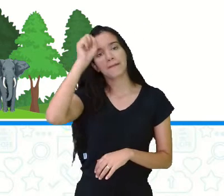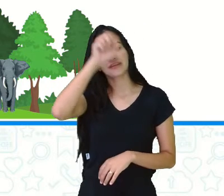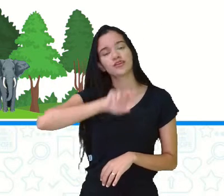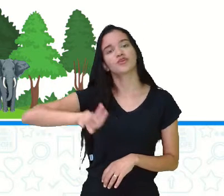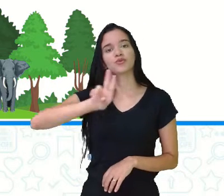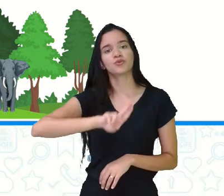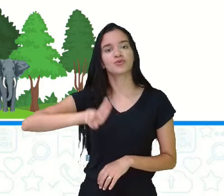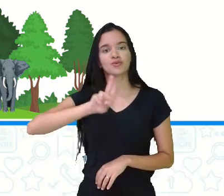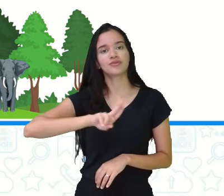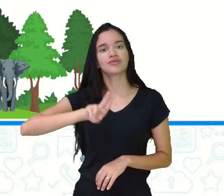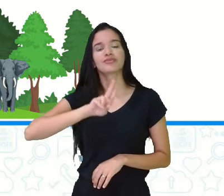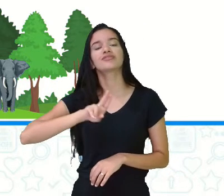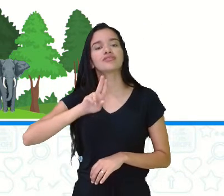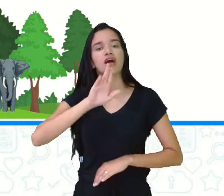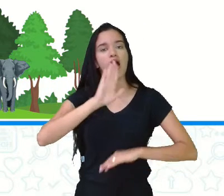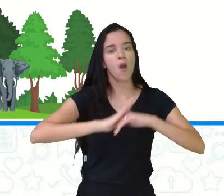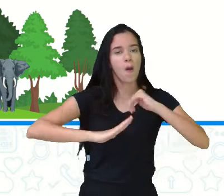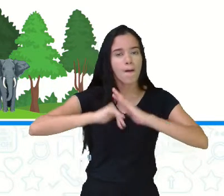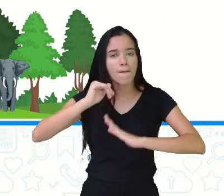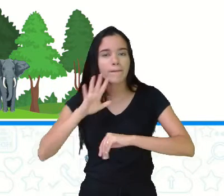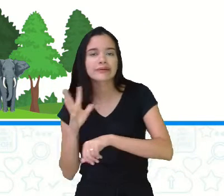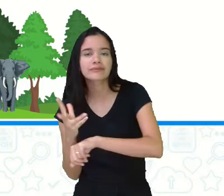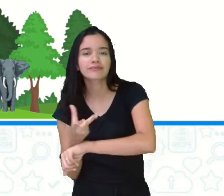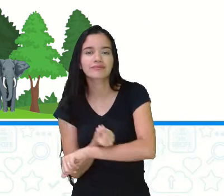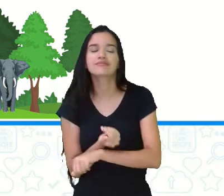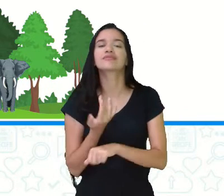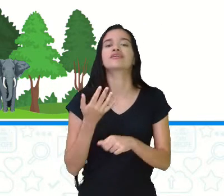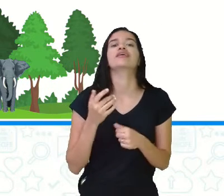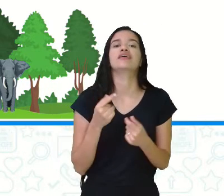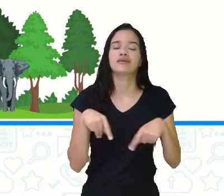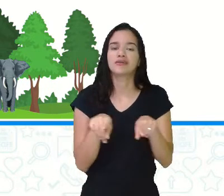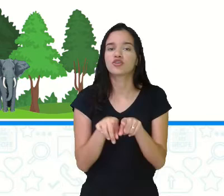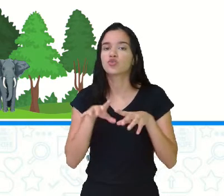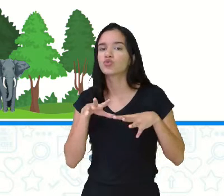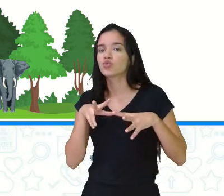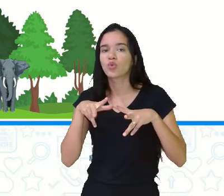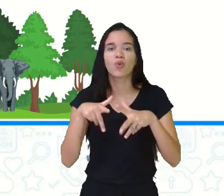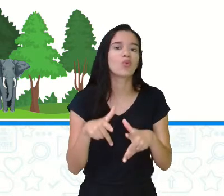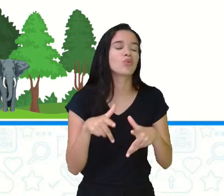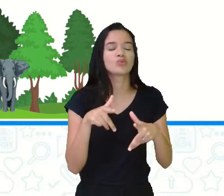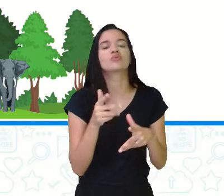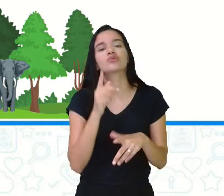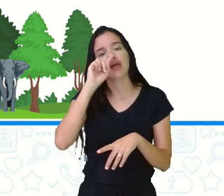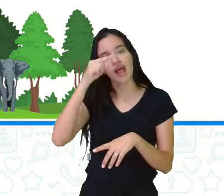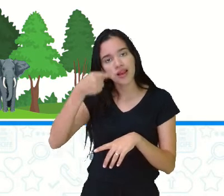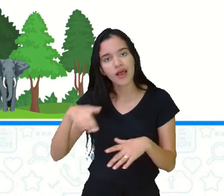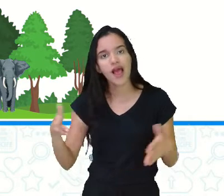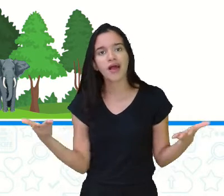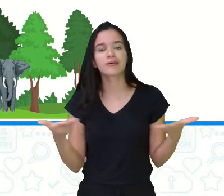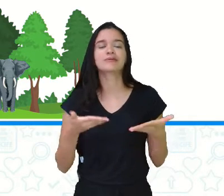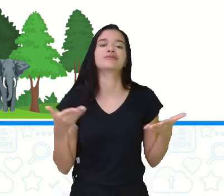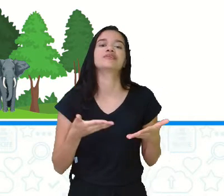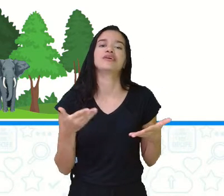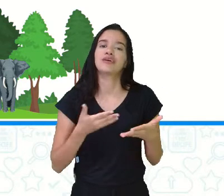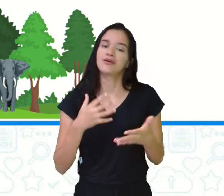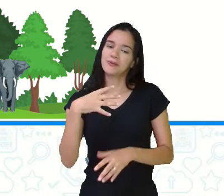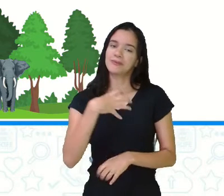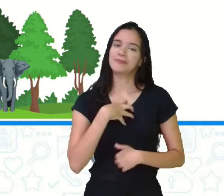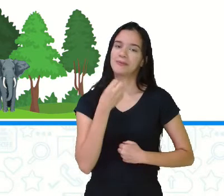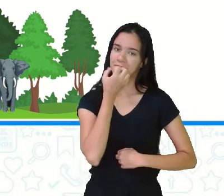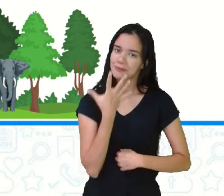a tromba com muita habilidade, da forma como fazem todos os elefantes atualmente.